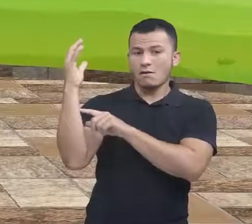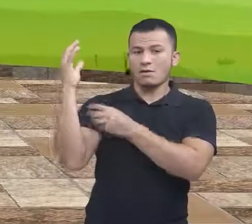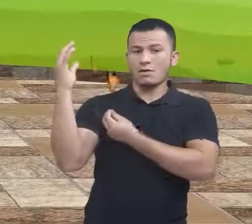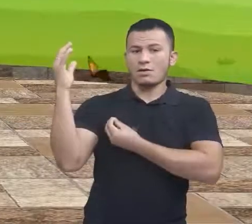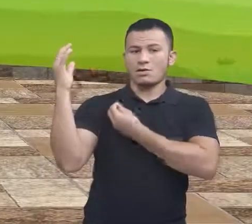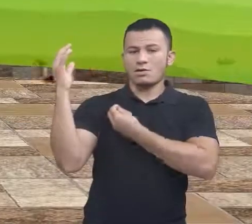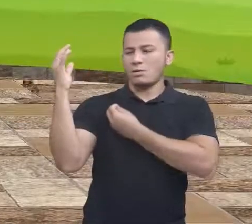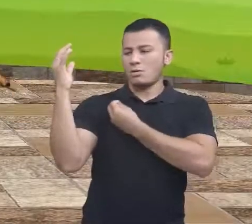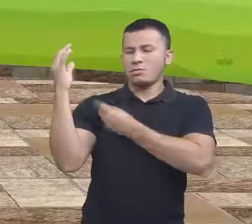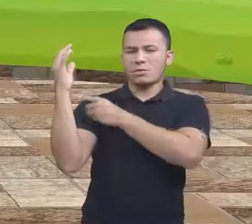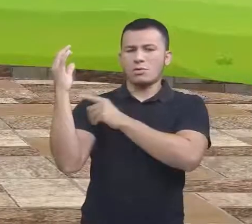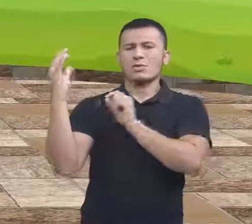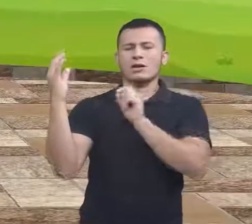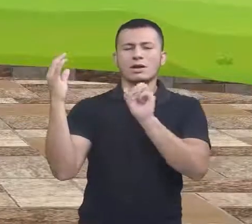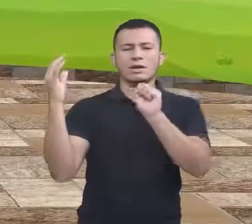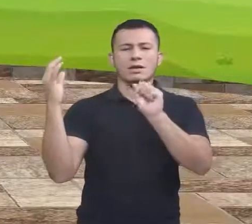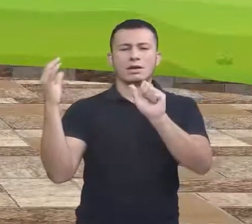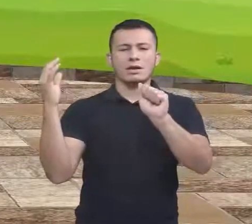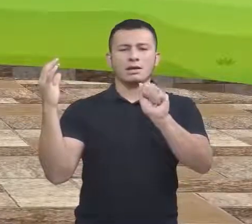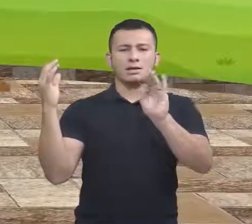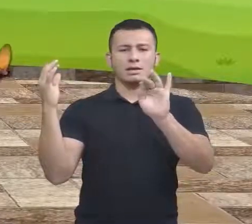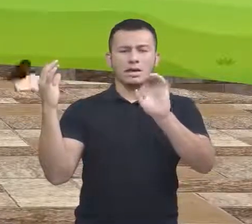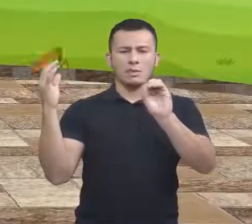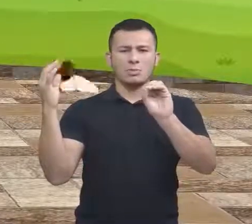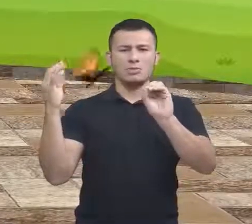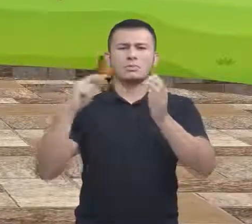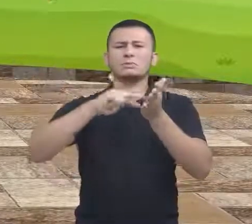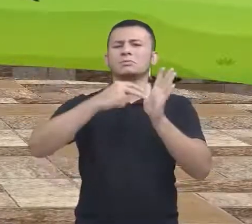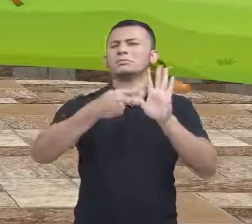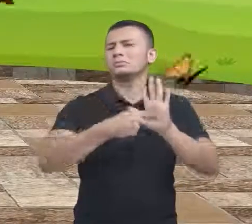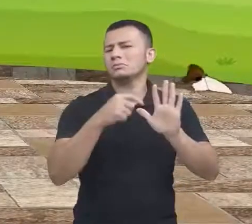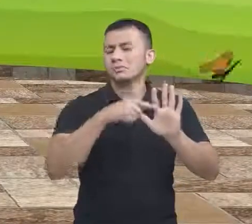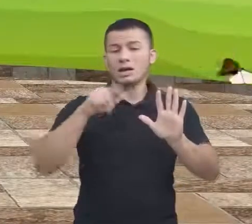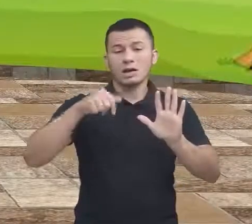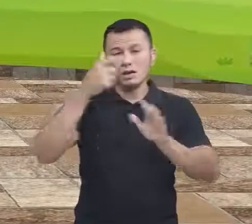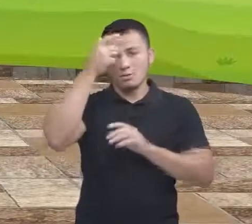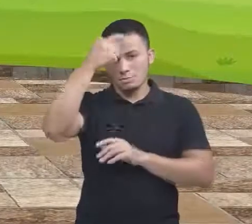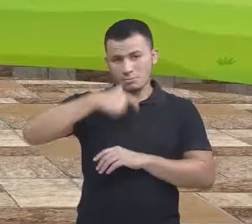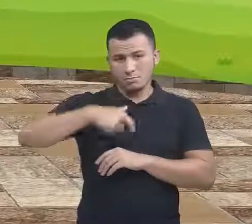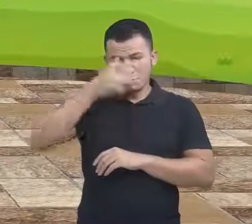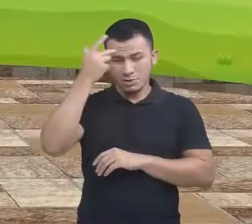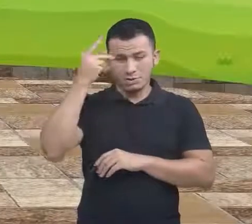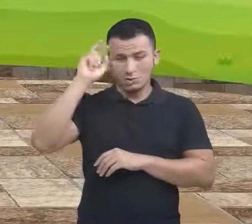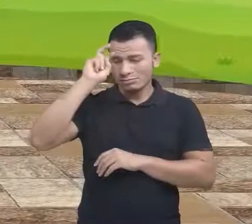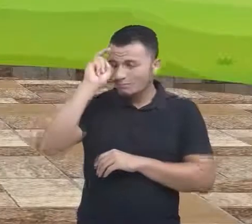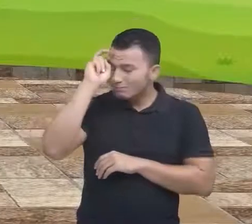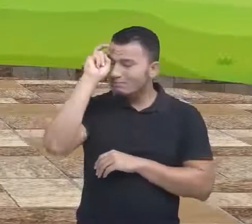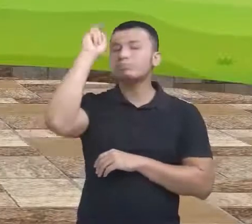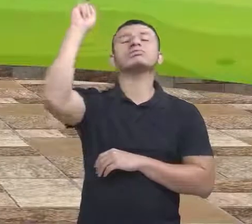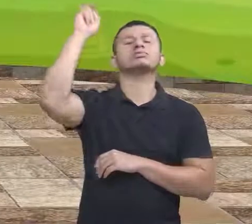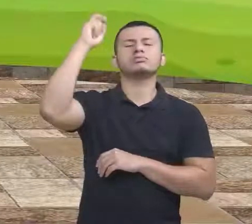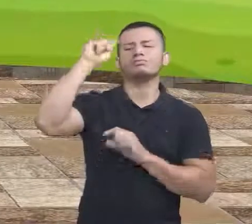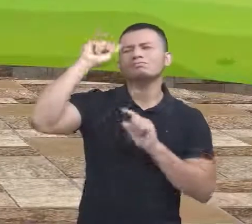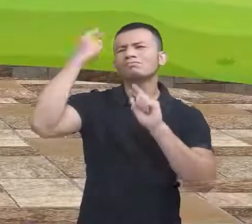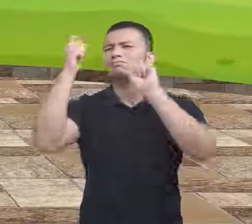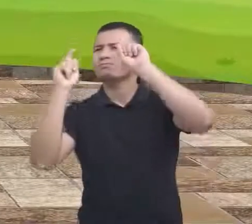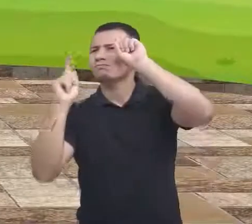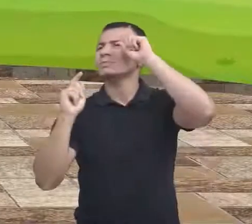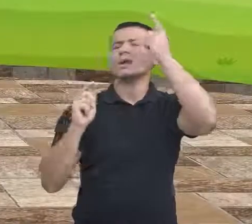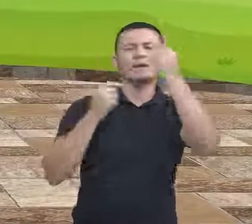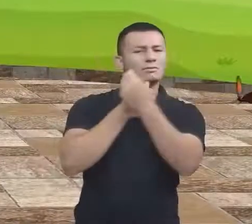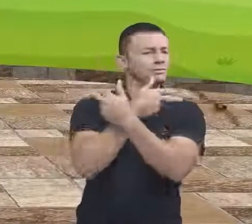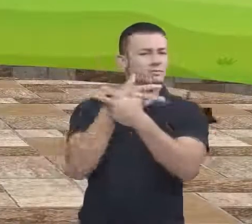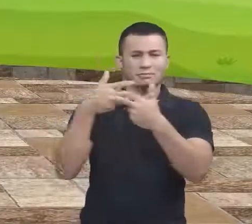vocês sabe o que que Ao sábio a sua muito inteligente que tem várias ideias